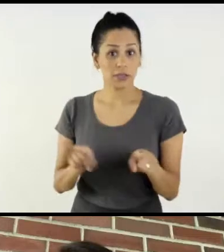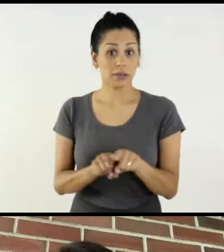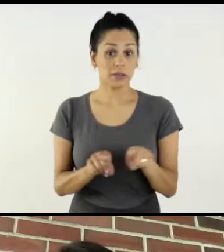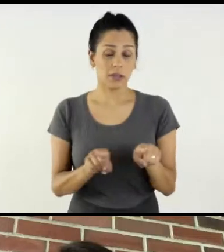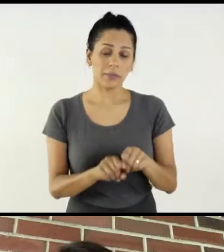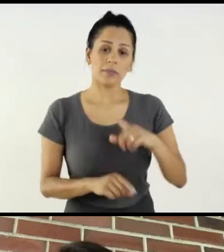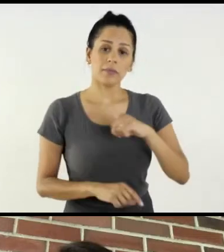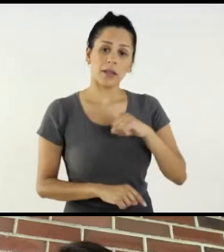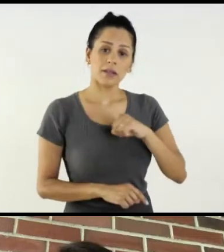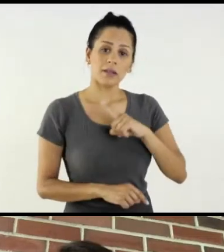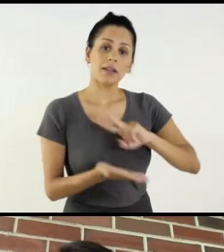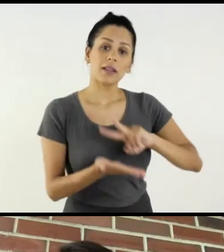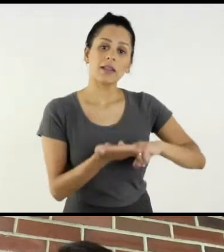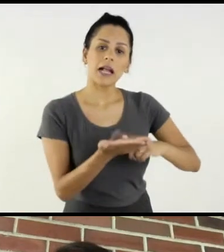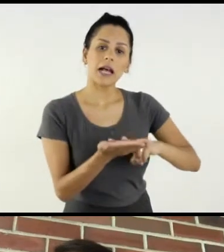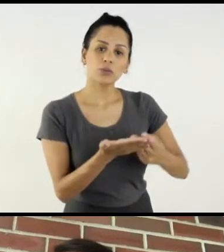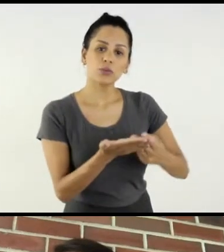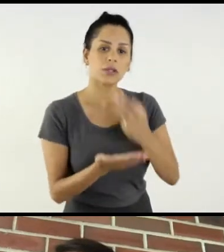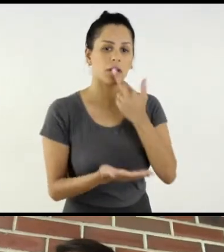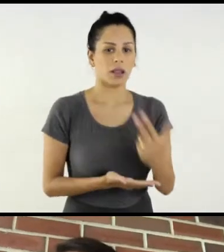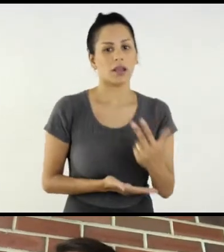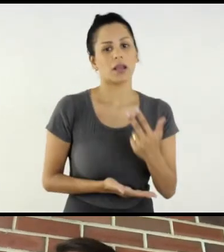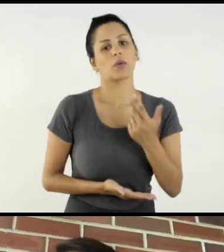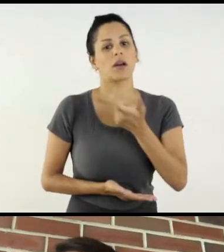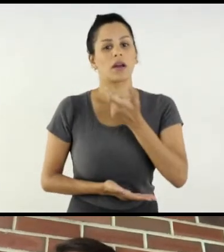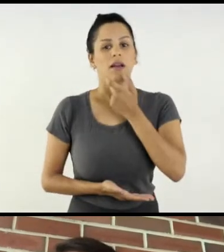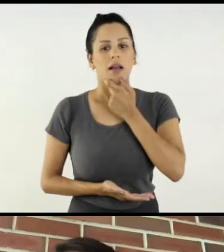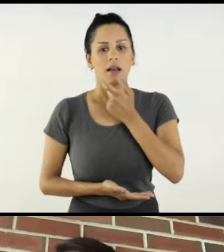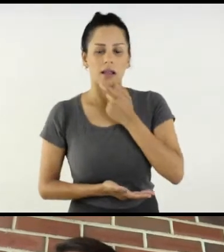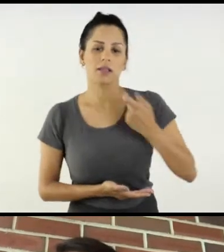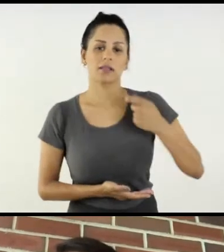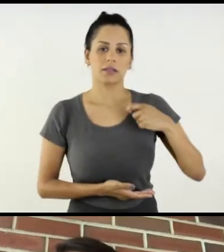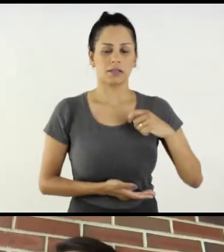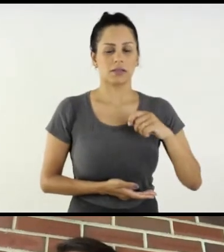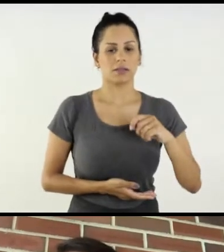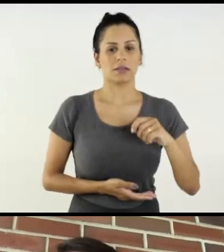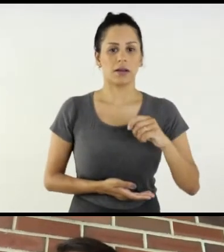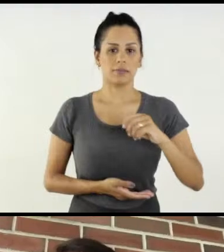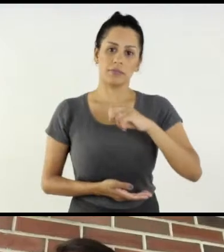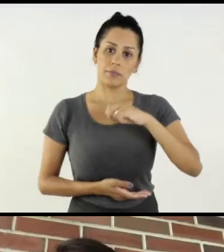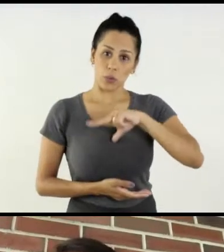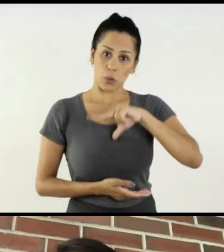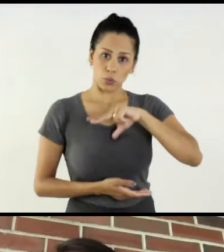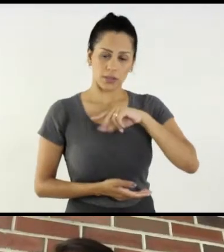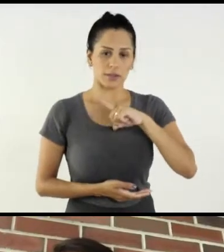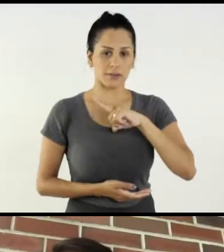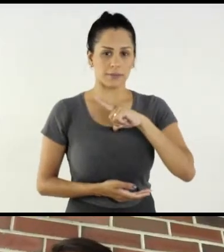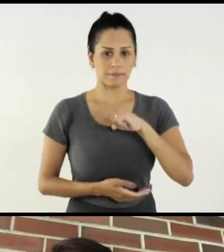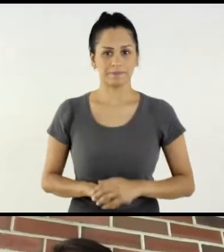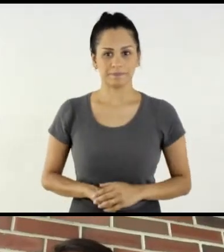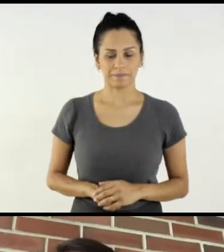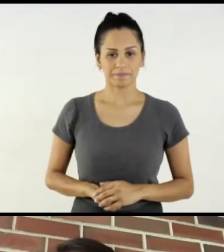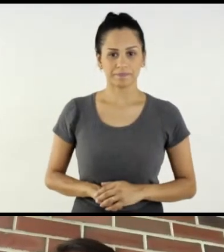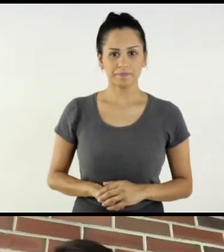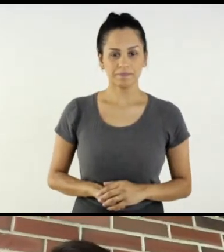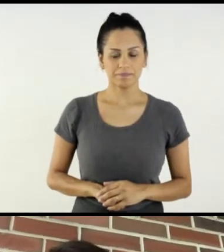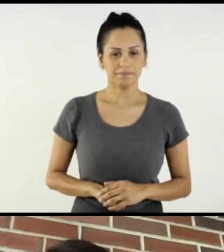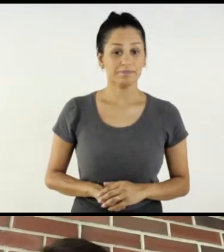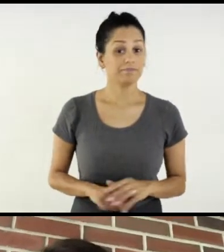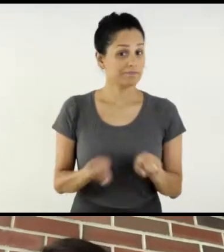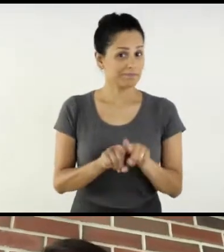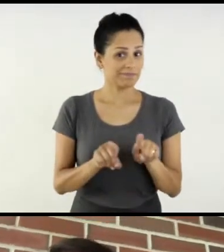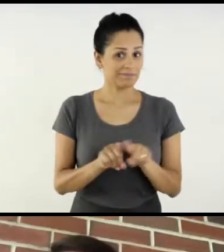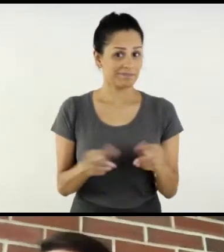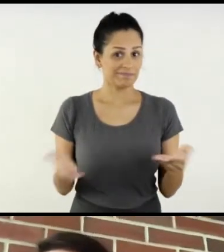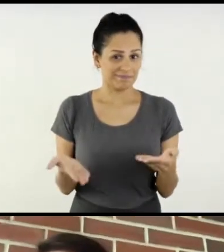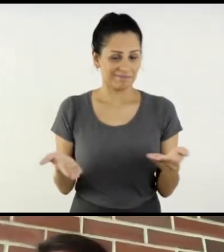tradução simultânea, né? A nossa equipe postou o link para a sala com áudio traduzido no chat. E, por fim,